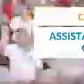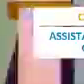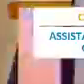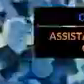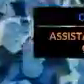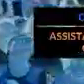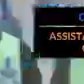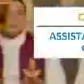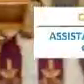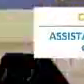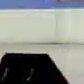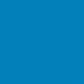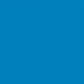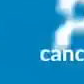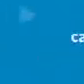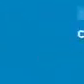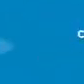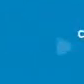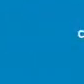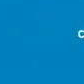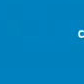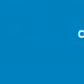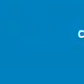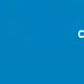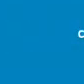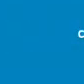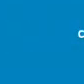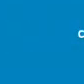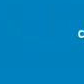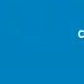CançãoNovaPlay.com. Assine já.